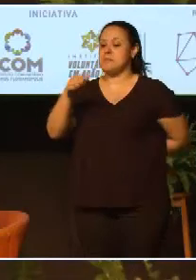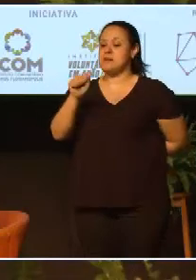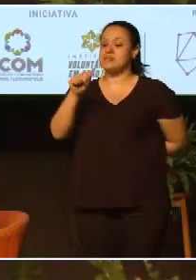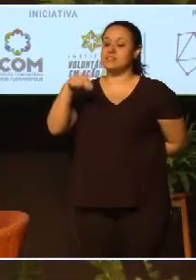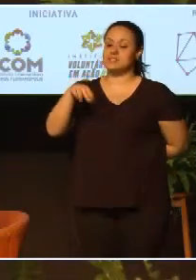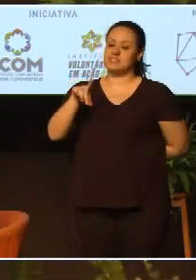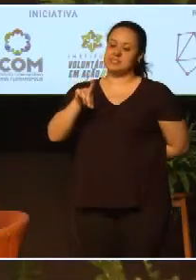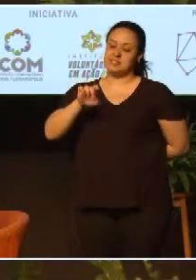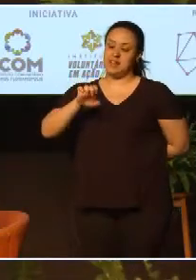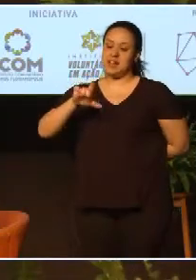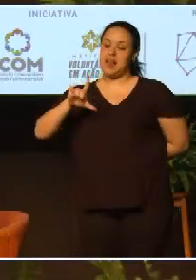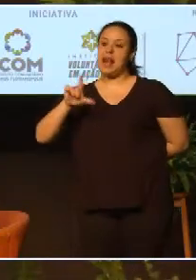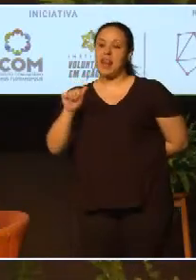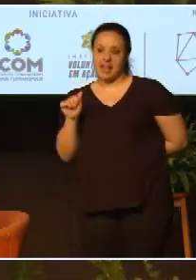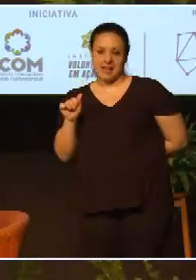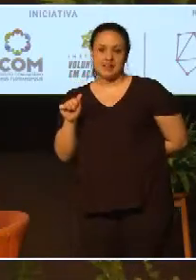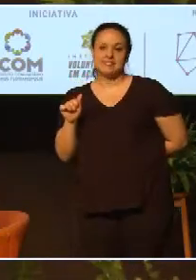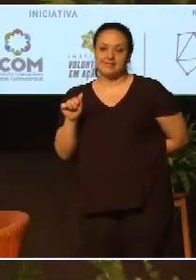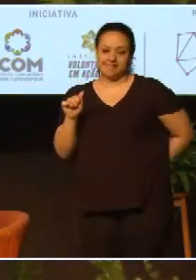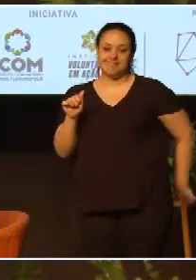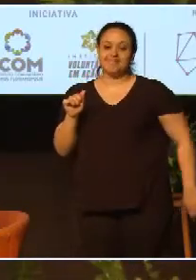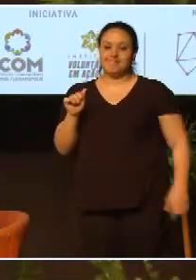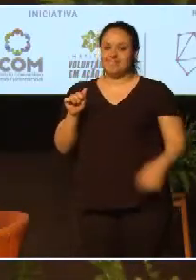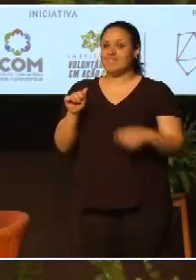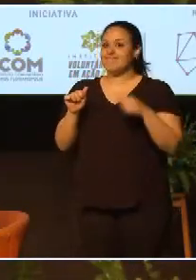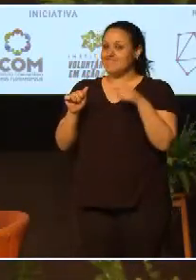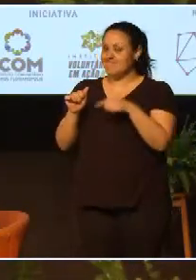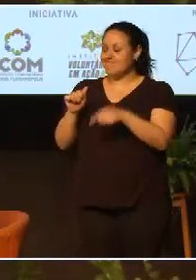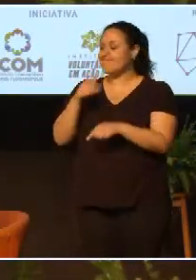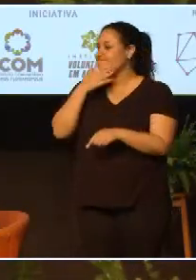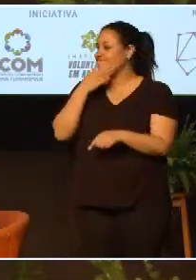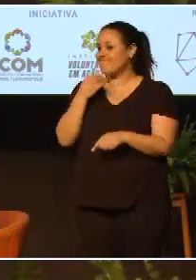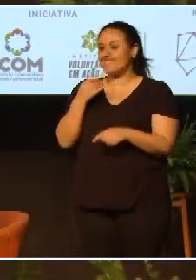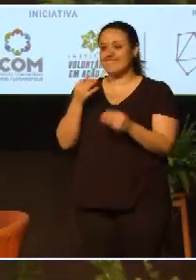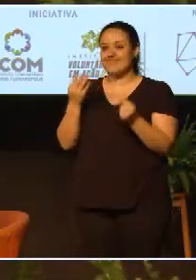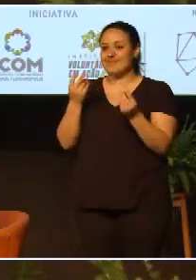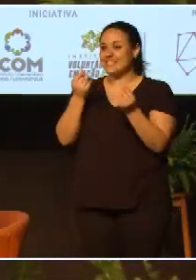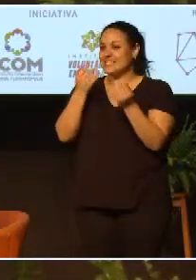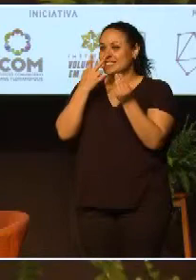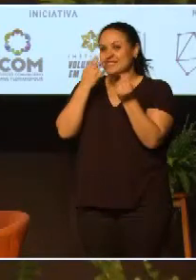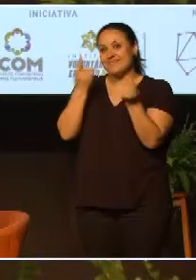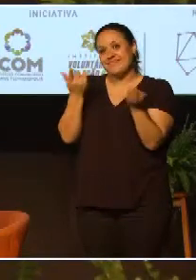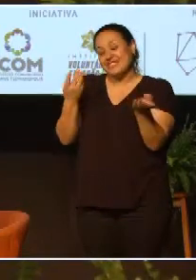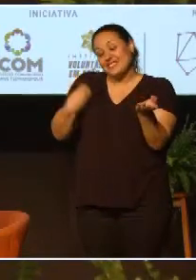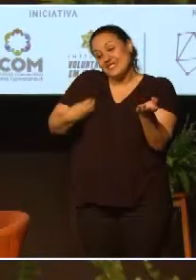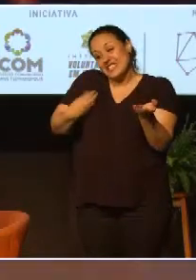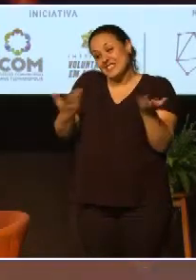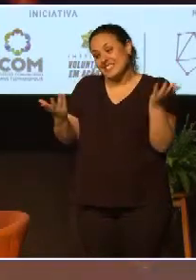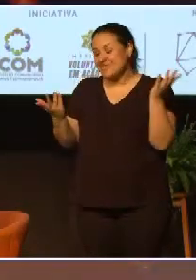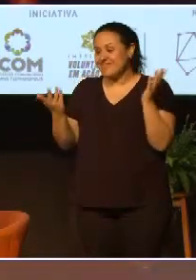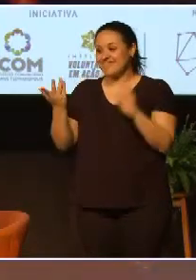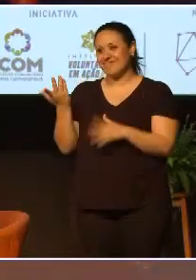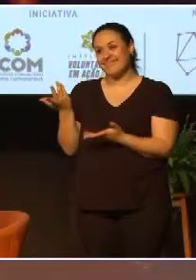assim, não dá. É uma pessoa absolutamente iluminada. O espírito dele